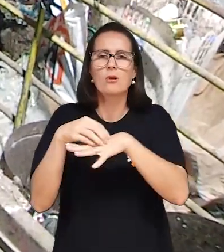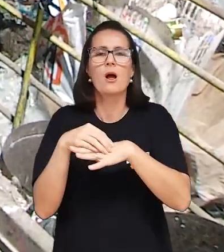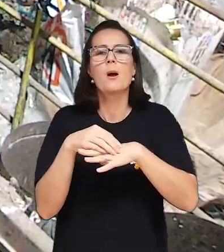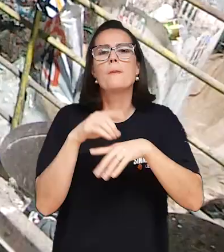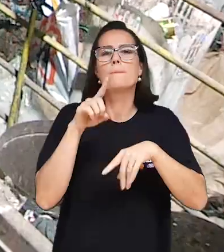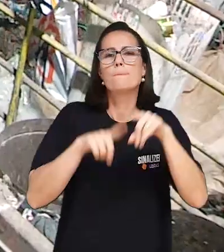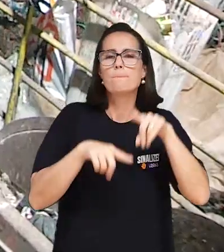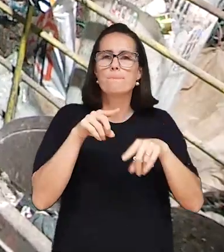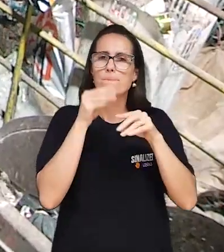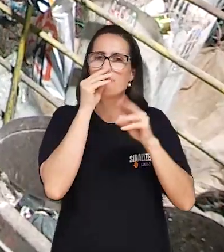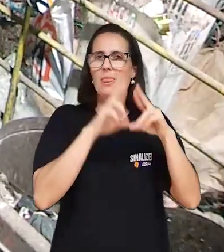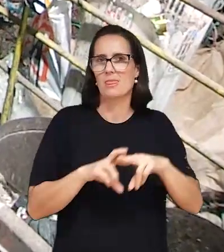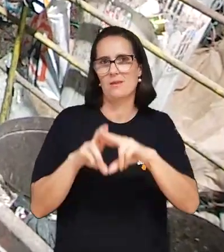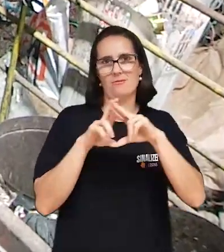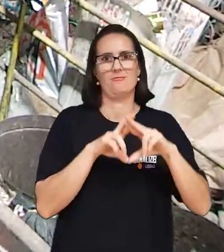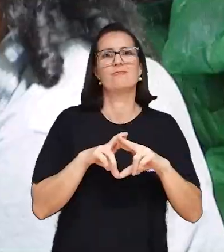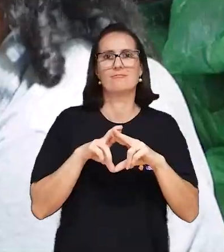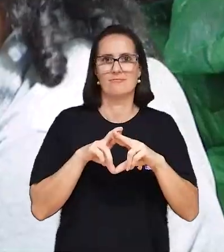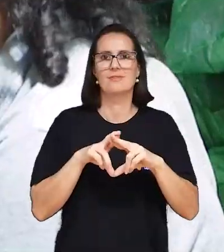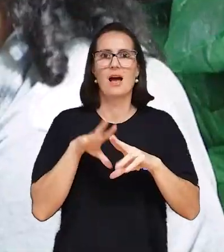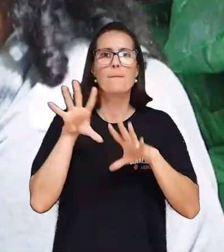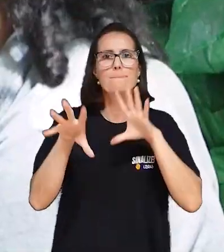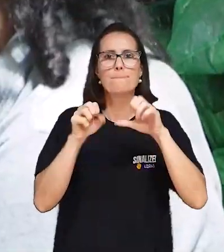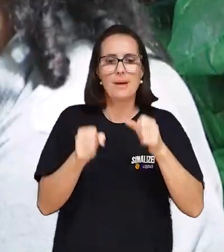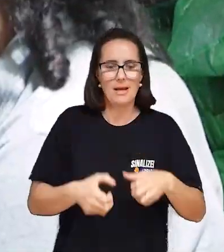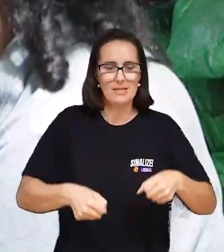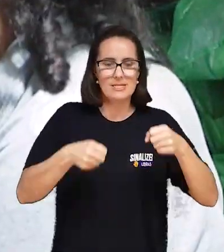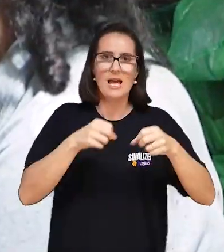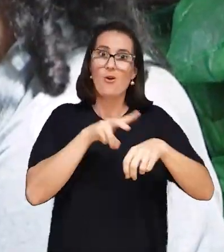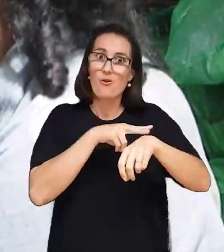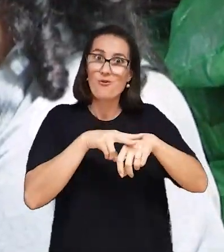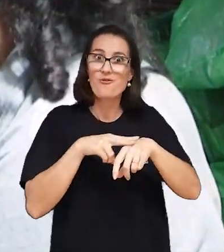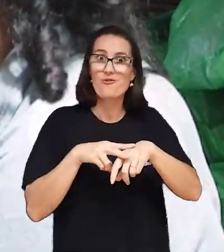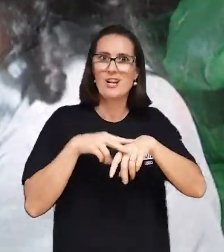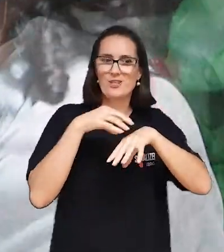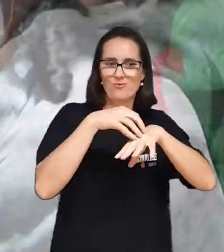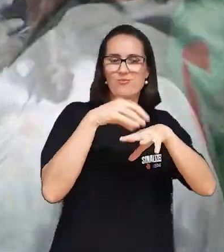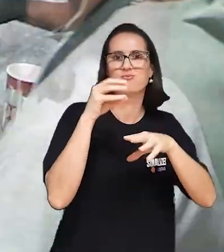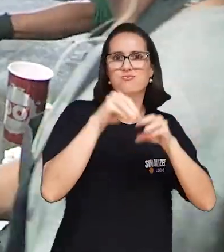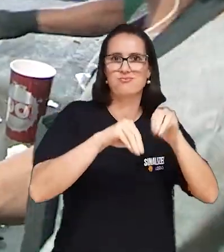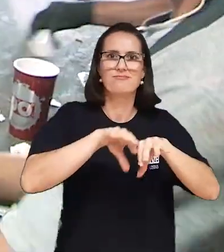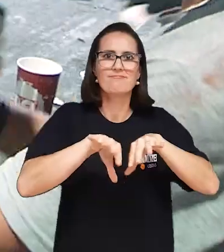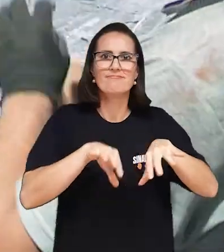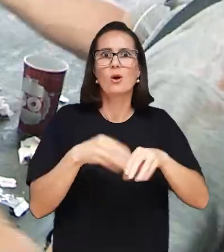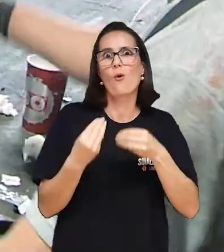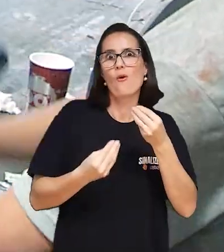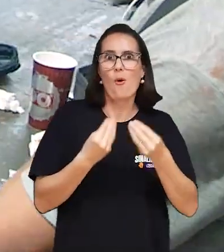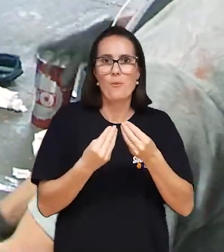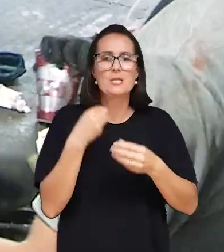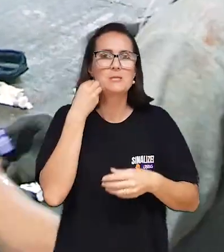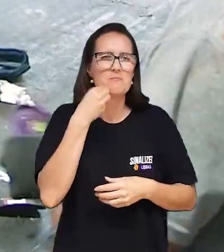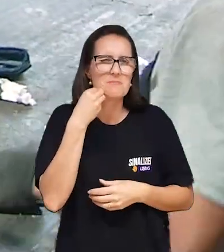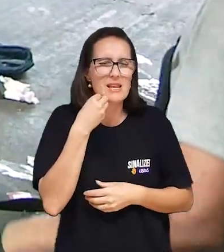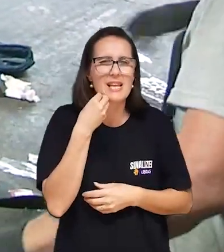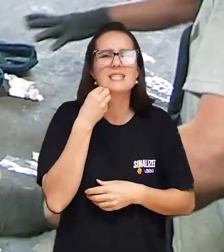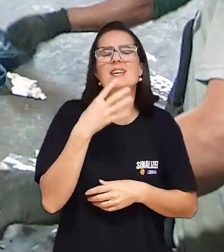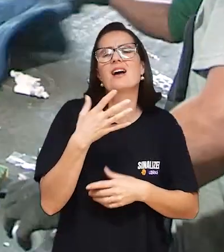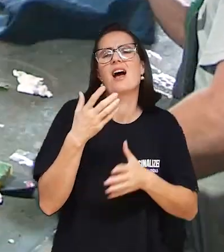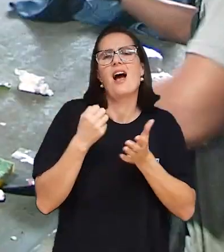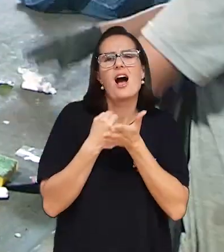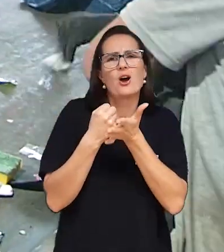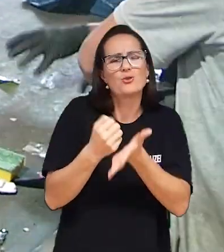e destinação dos materiais recicláveis coletados através do Saco Verde. Essa experiência proporcionará